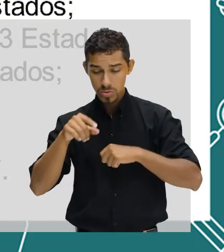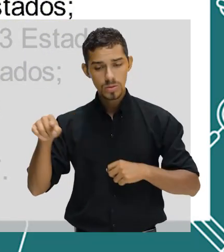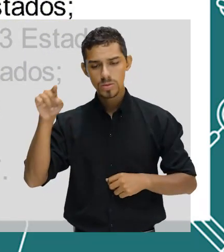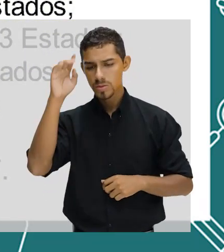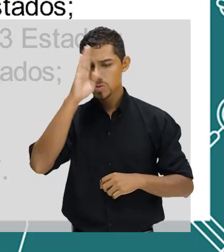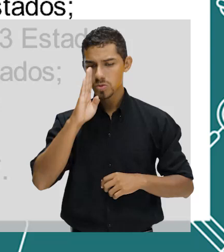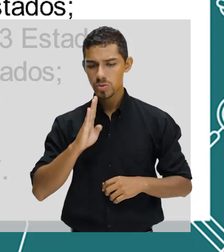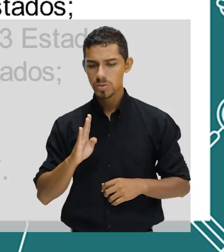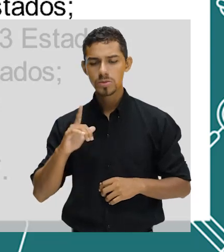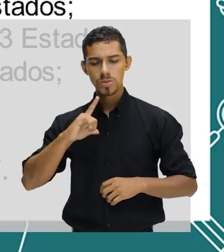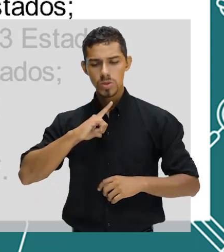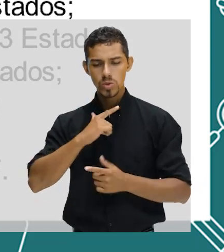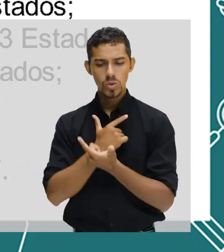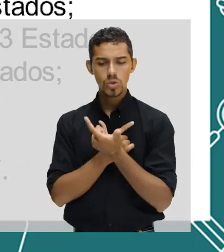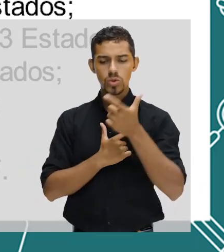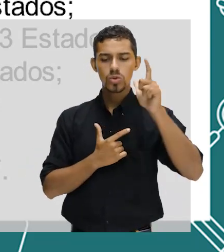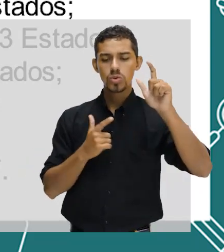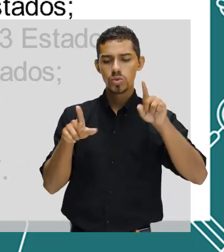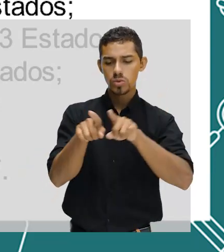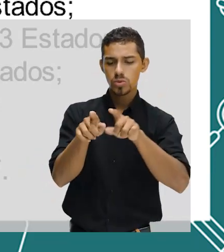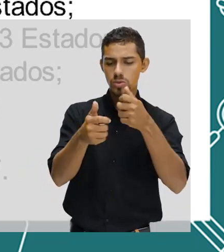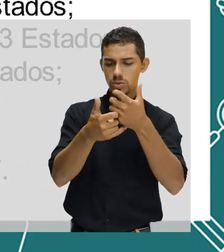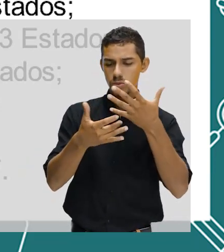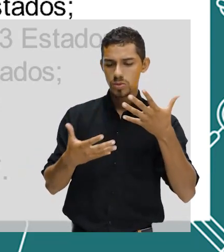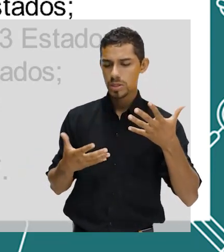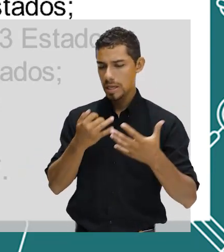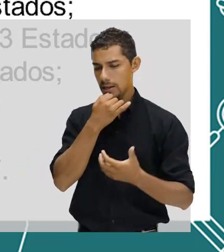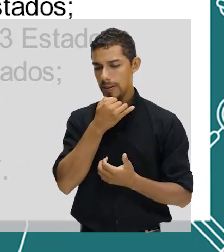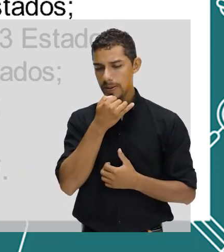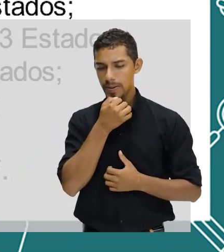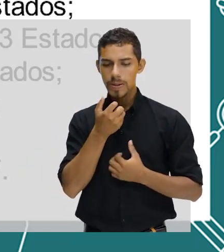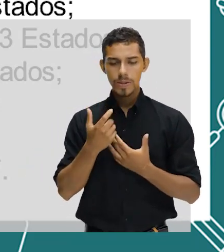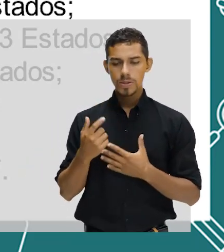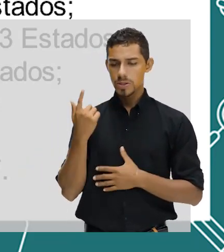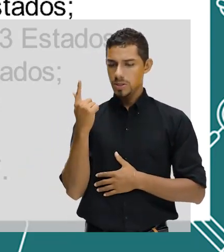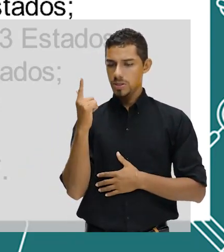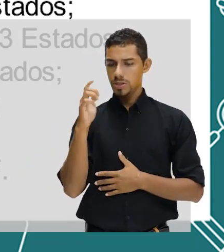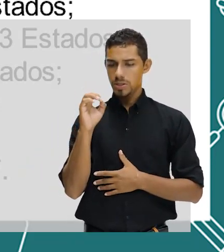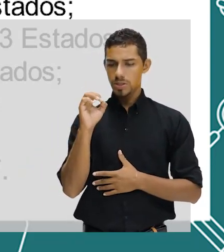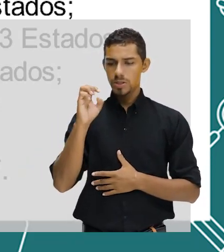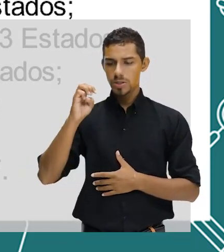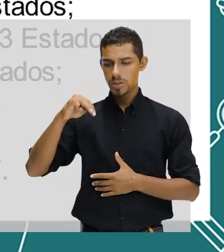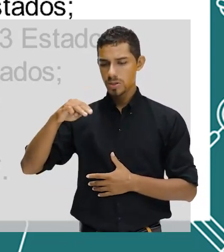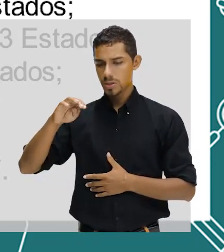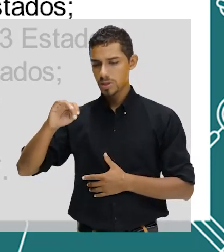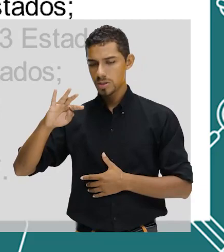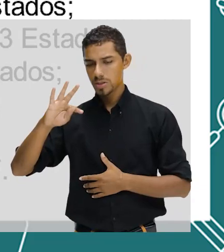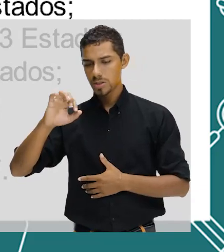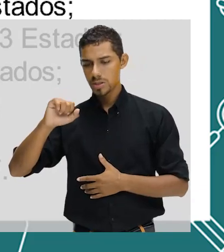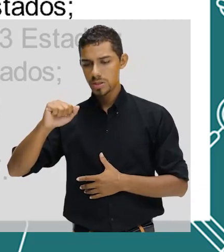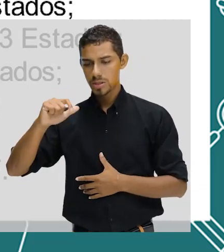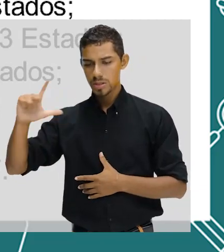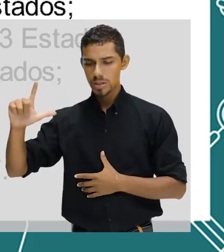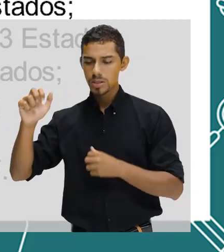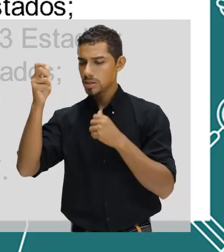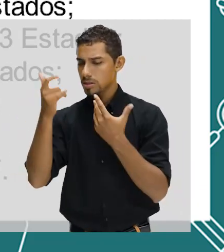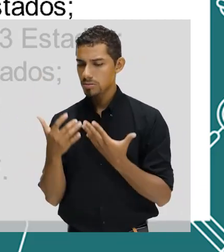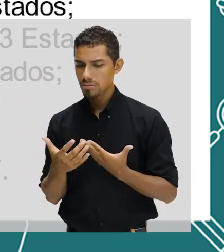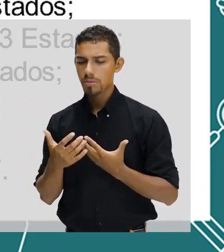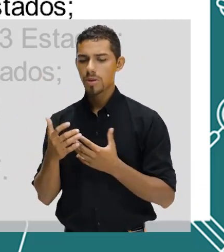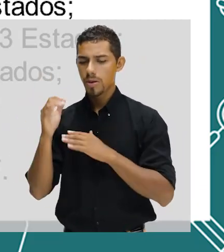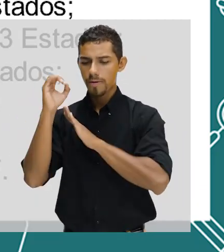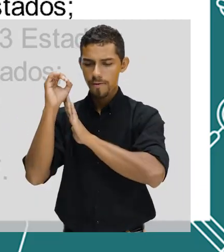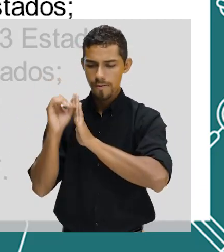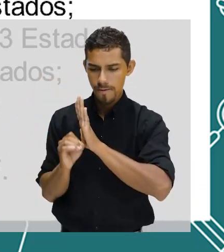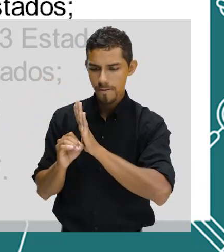Brasil, existem outras classificações, como por exemplo a classificação geoambiental, tá certo? Mas a classificação oficial que nós aí utilizamos